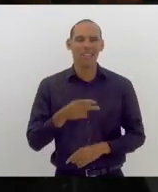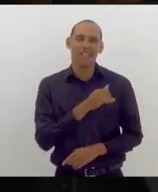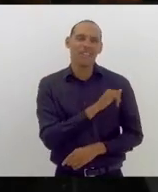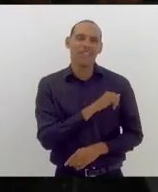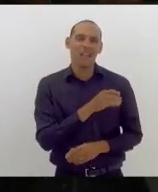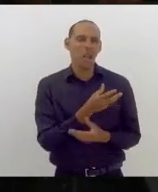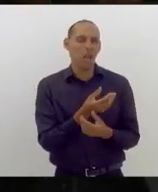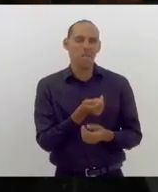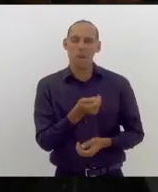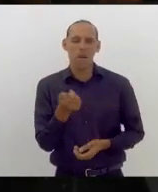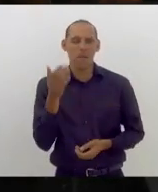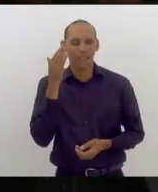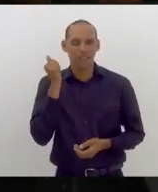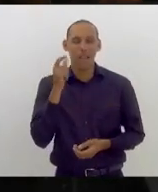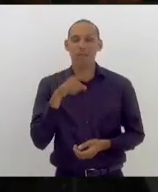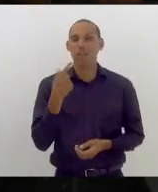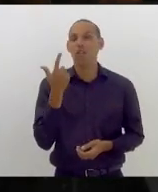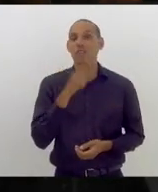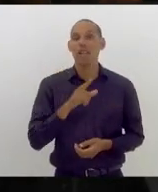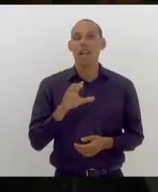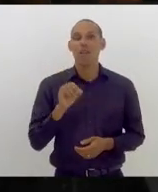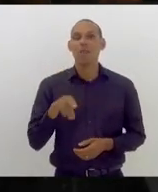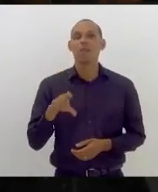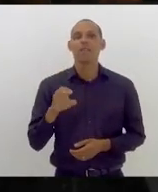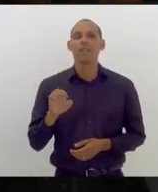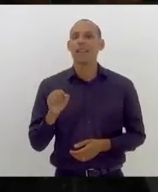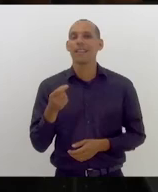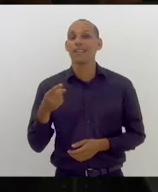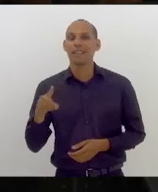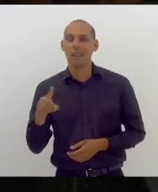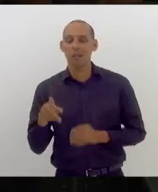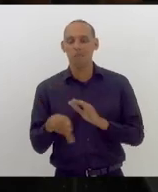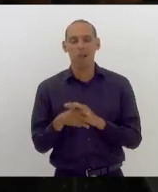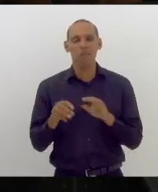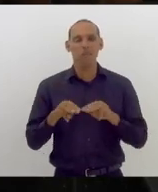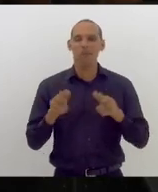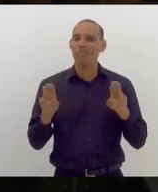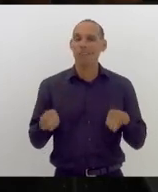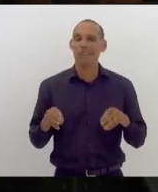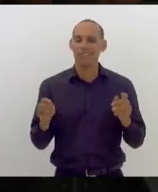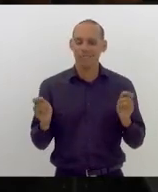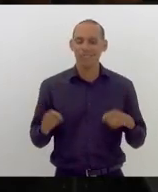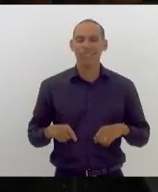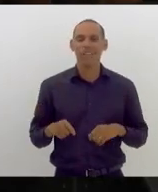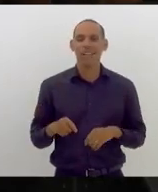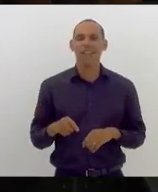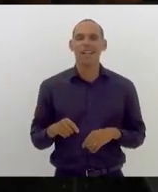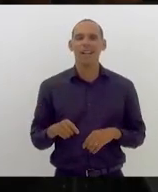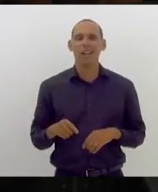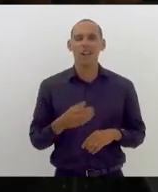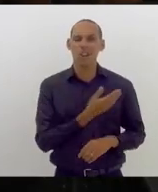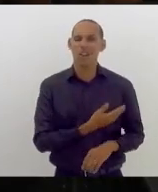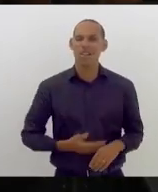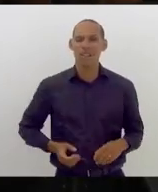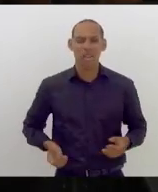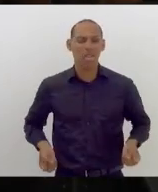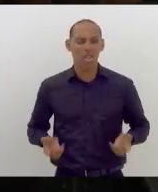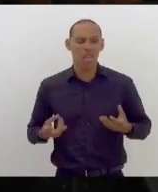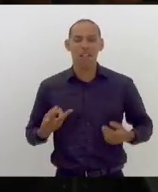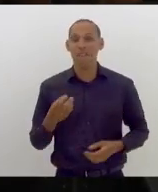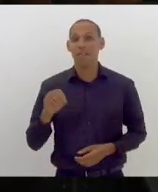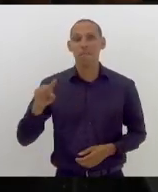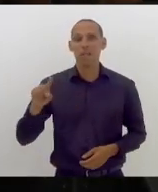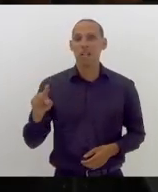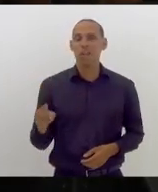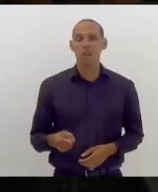gente sabe, de fazer a concessão daquele museu, que o poder público gastava quase 20 milhões por ano, hoje